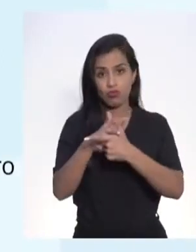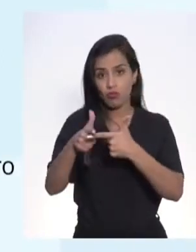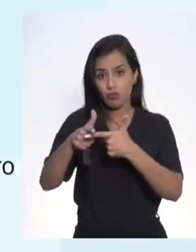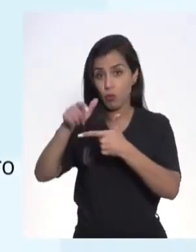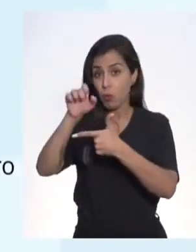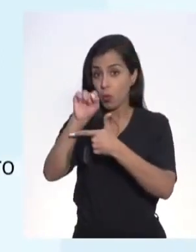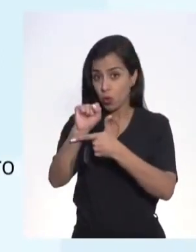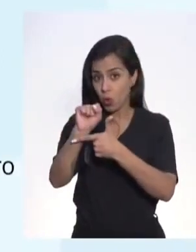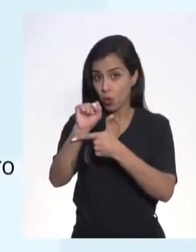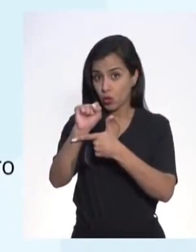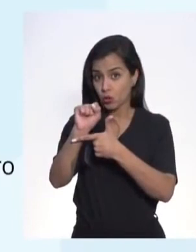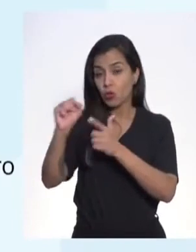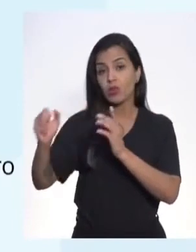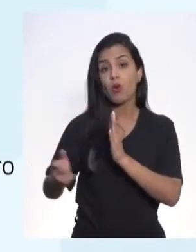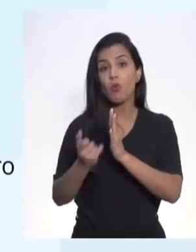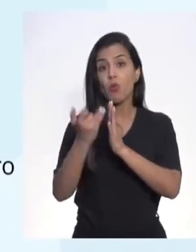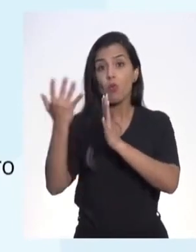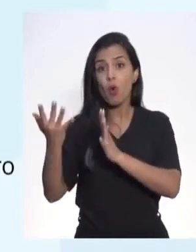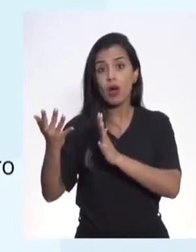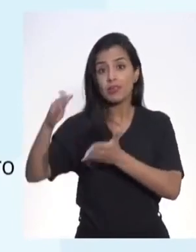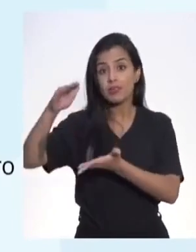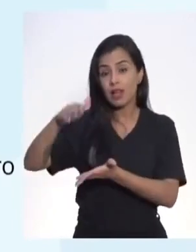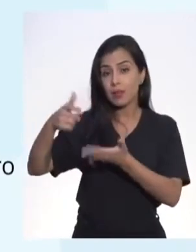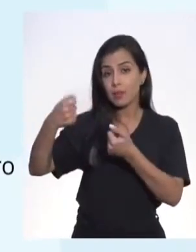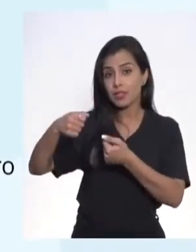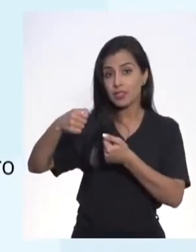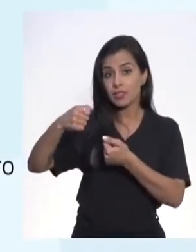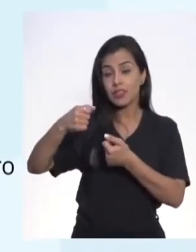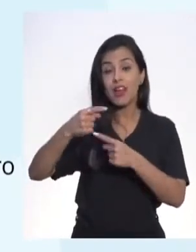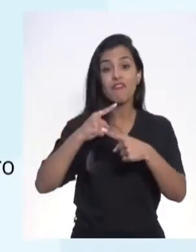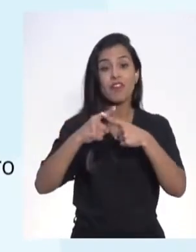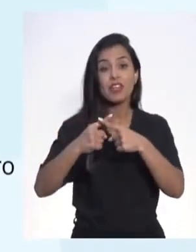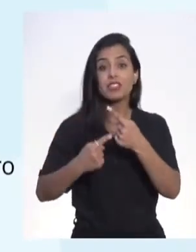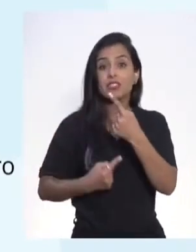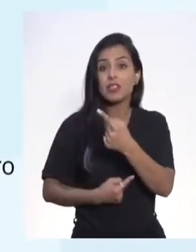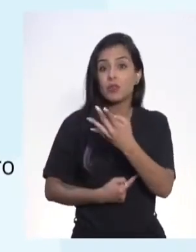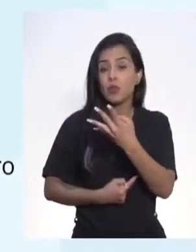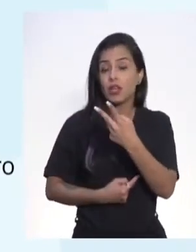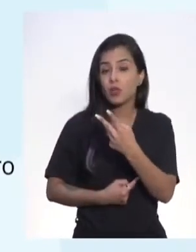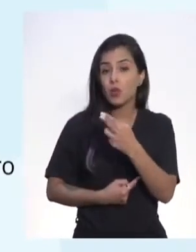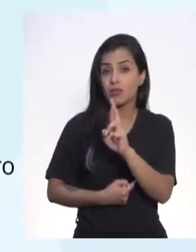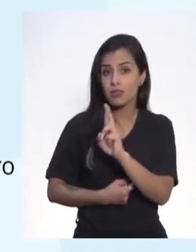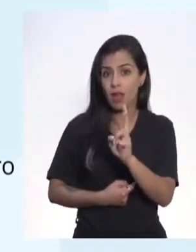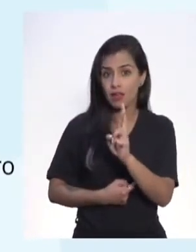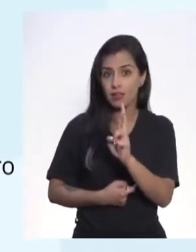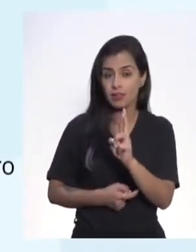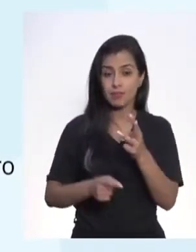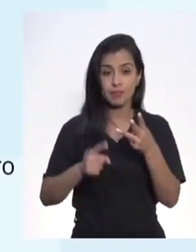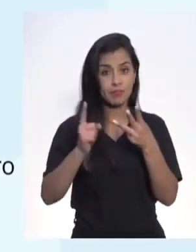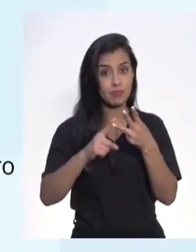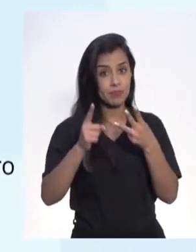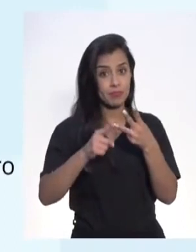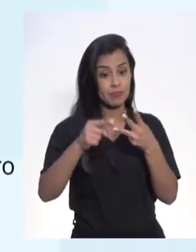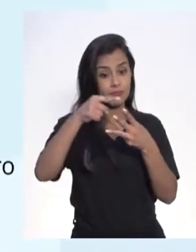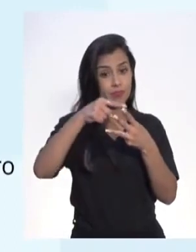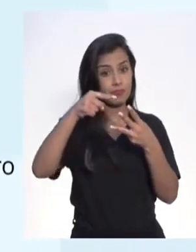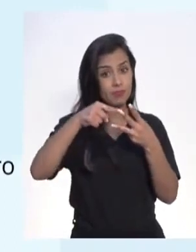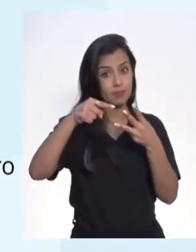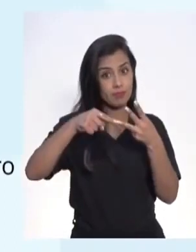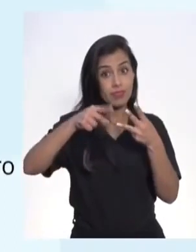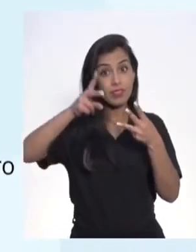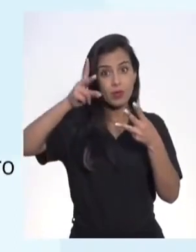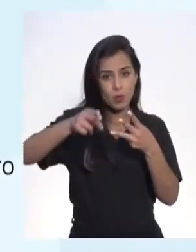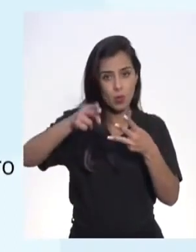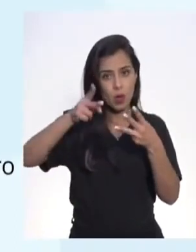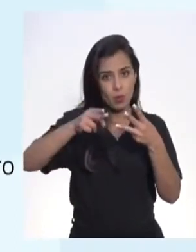vou ver quantas latas eu preciso e vou multiplicar por 142. A mesma coisa no produto 3, ok? Já dei dica demais.